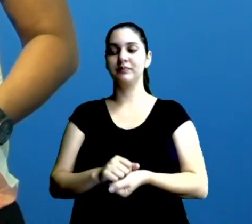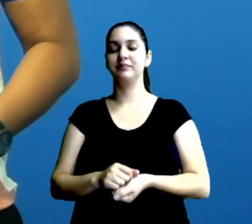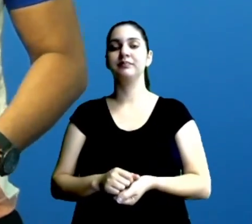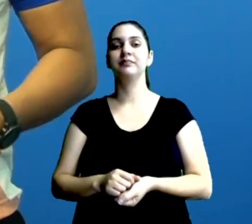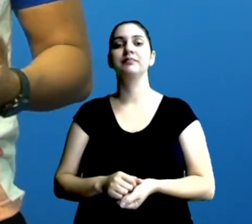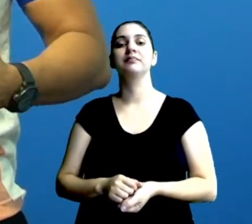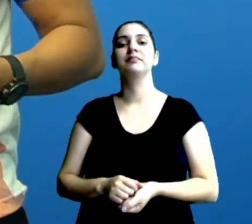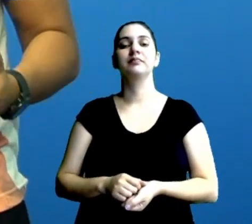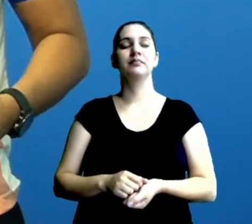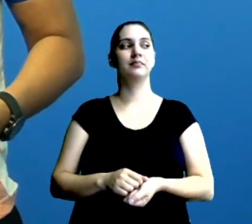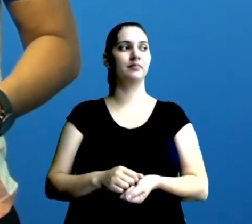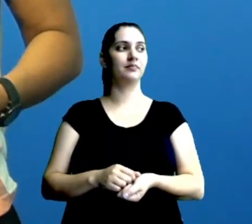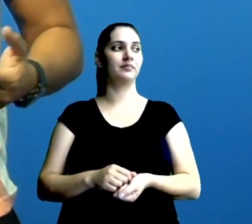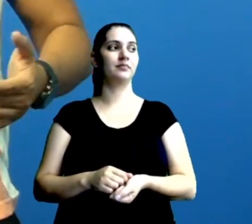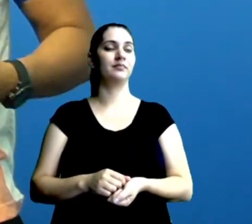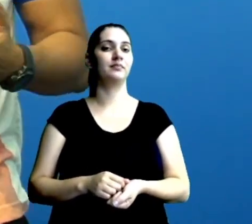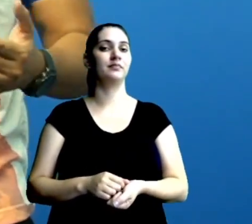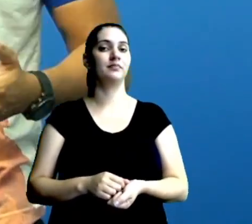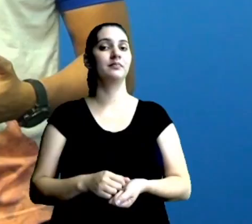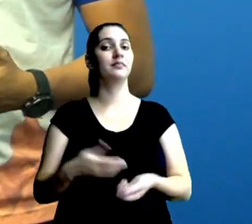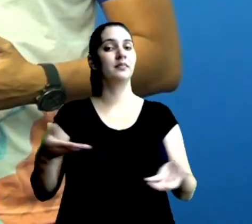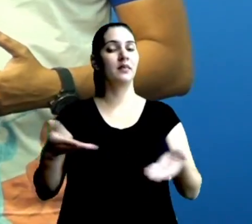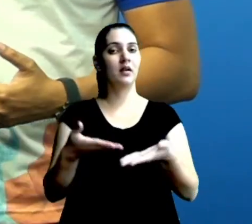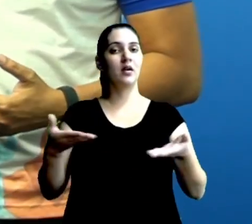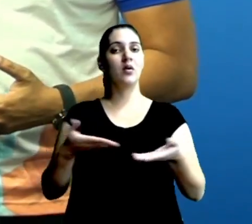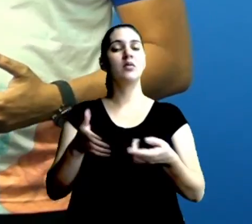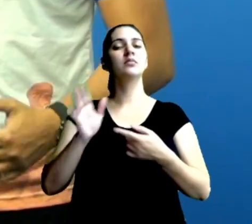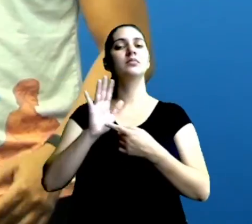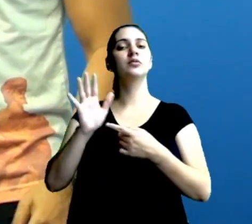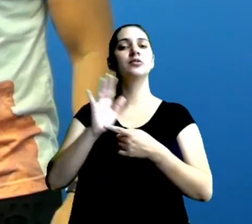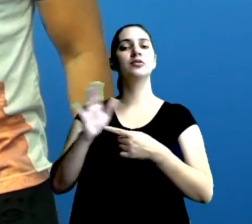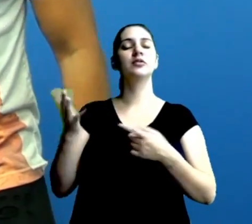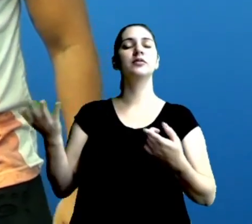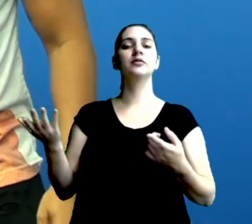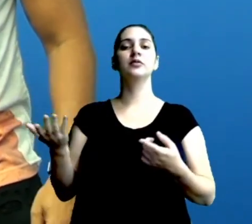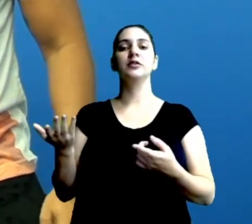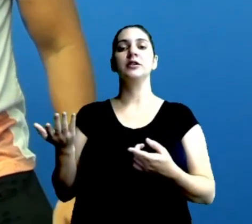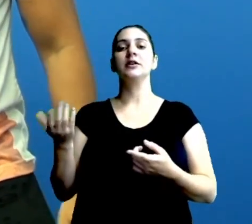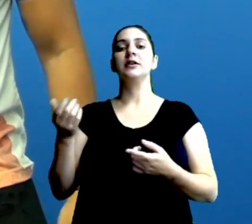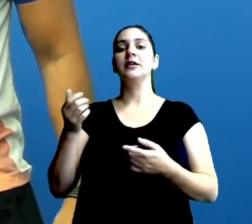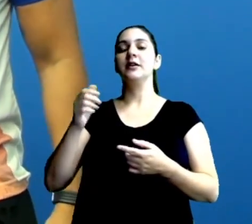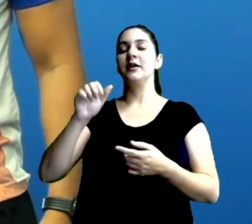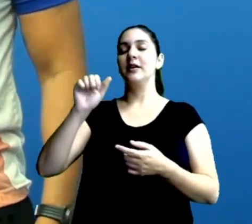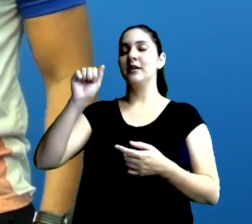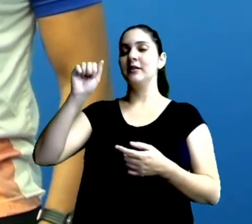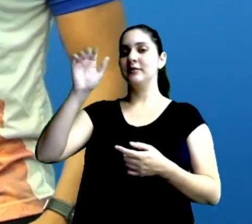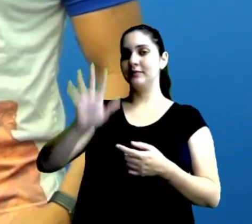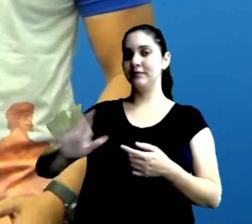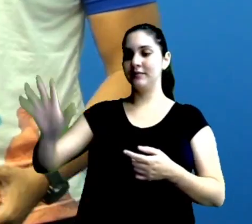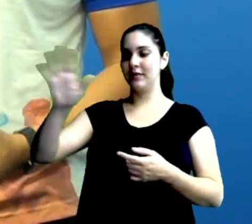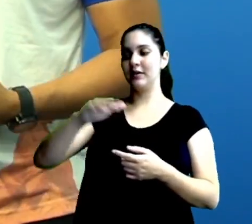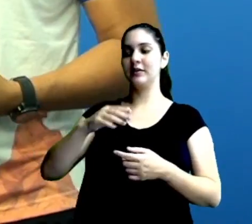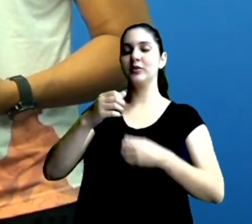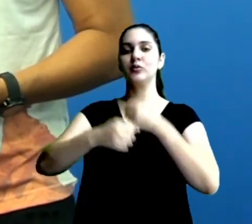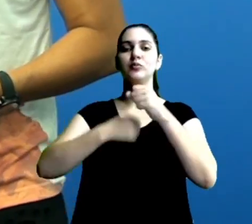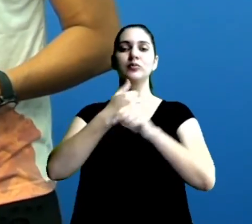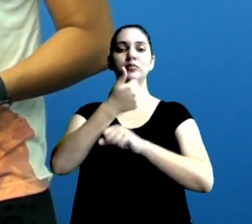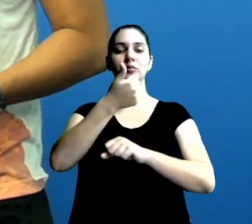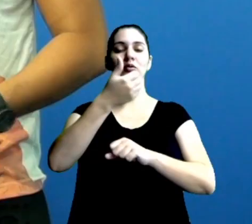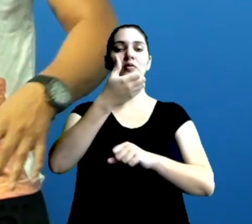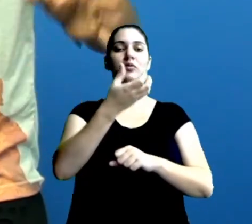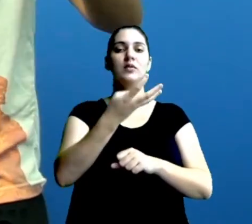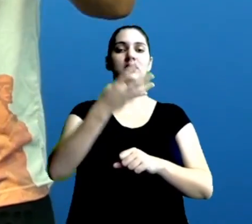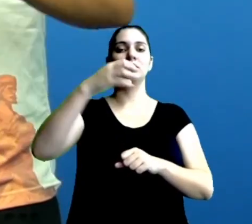Aí nessa questão da descoberta da América, já falamos que em 1492, que vai ser Américo